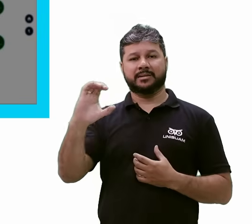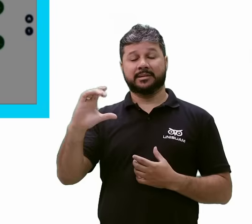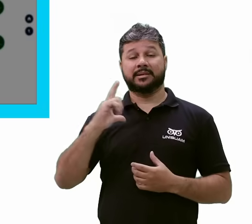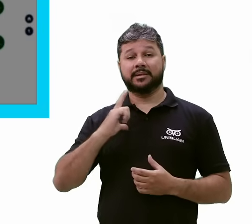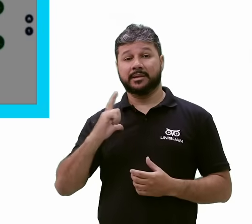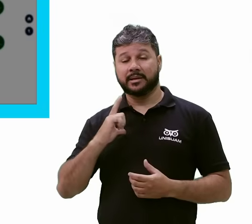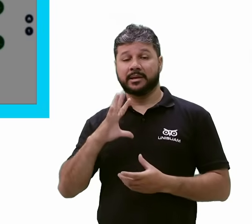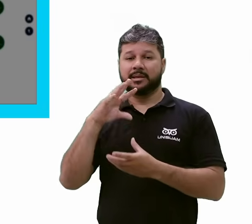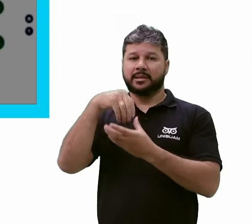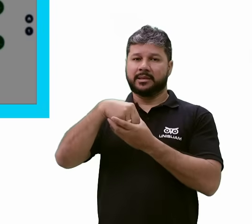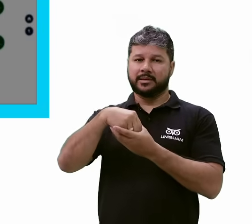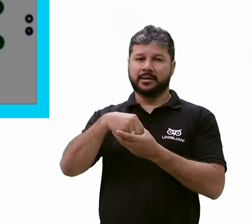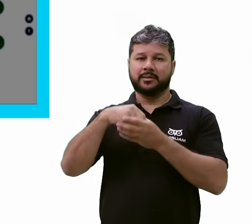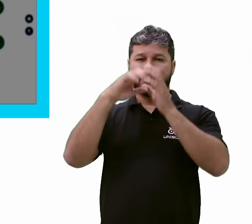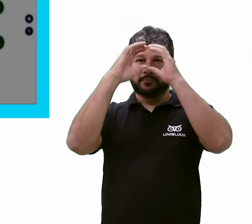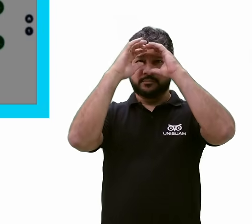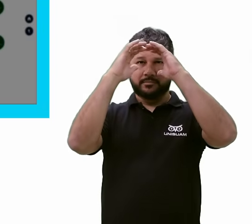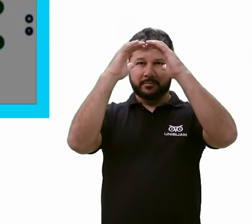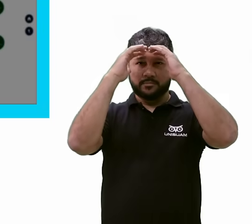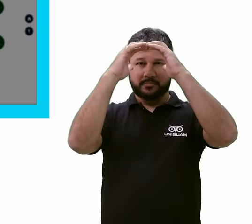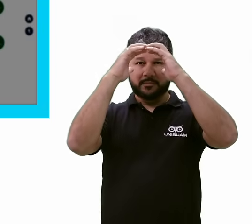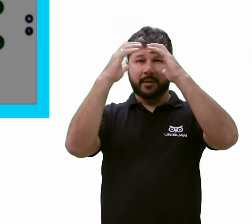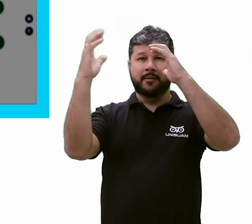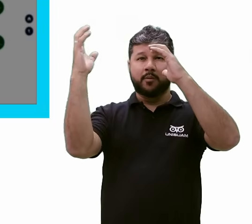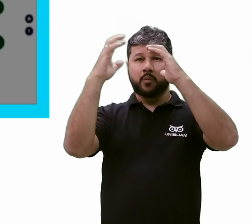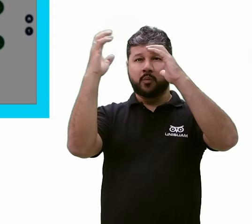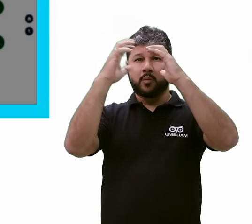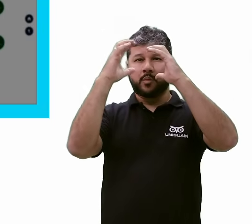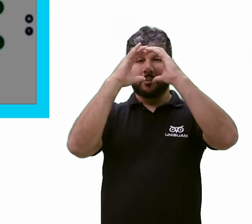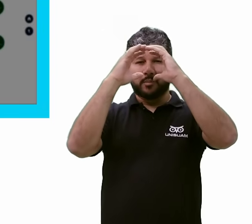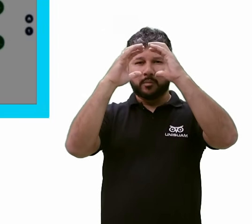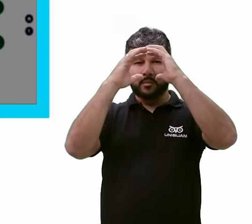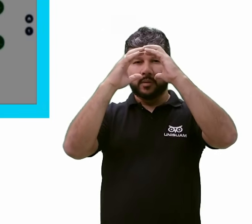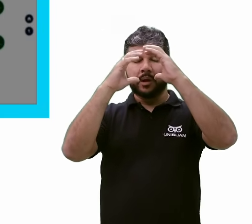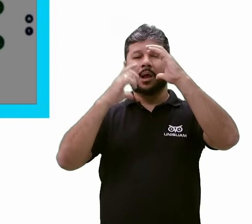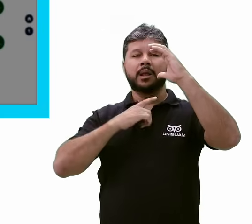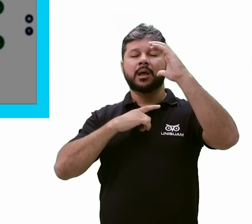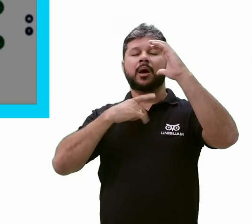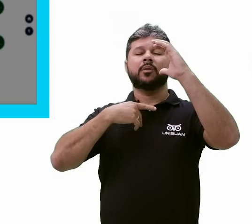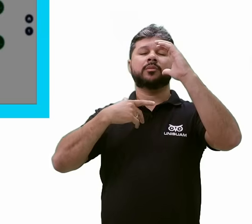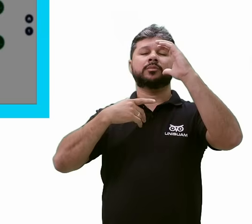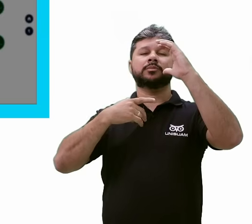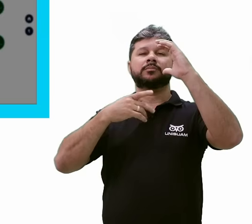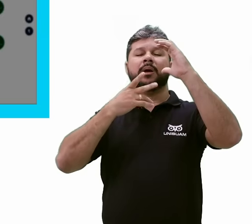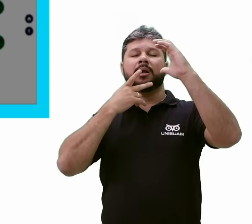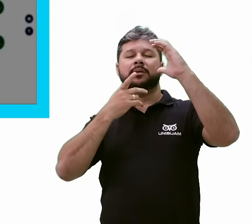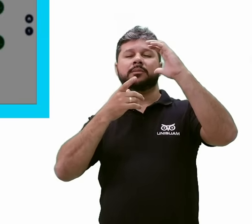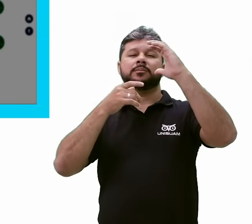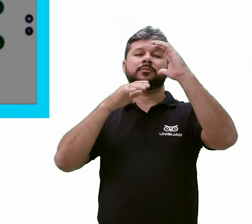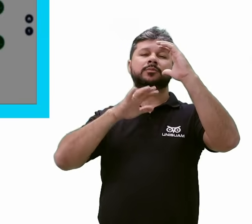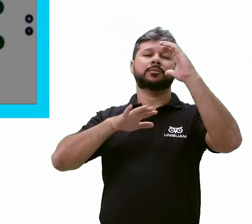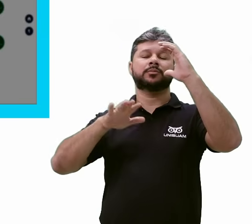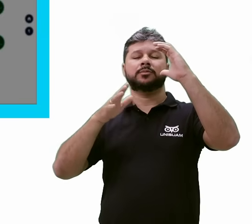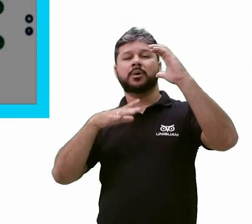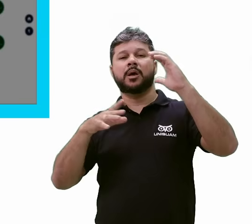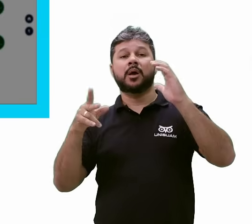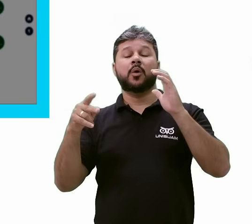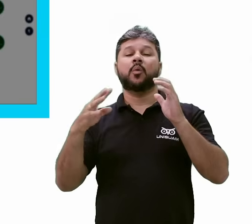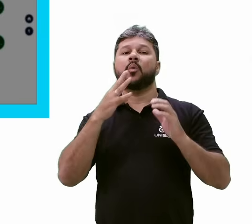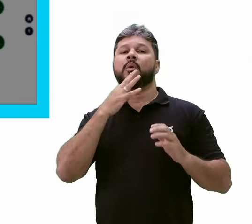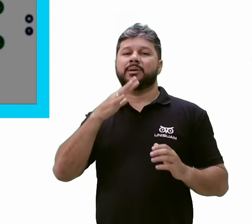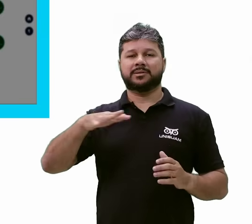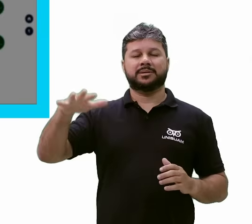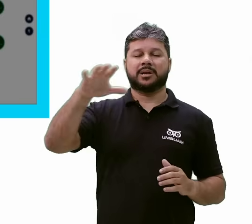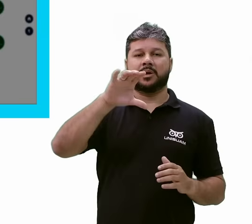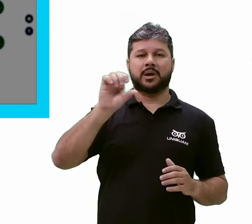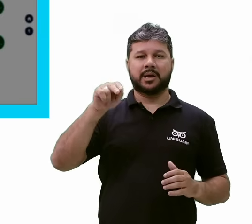tem dentro do cérebro, né, que causa aquele entorpecimento conhecido da cannabis,